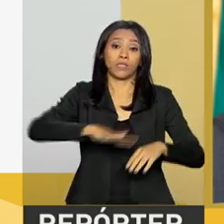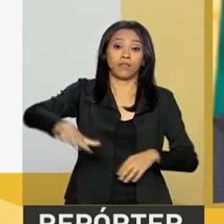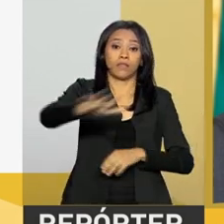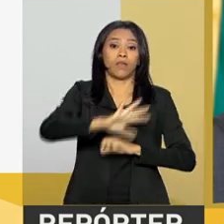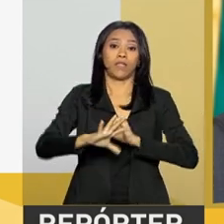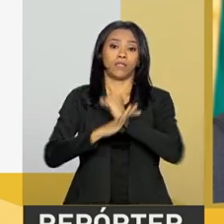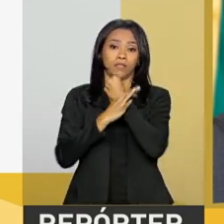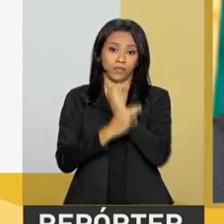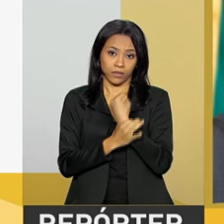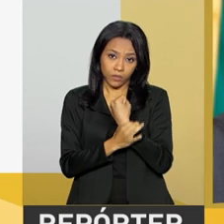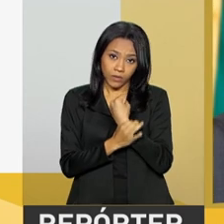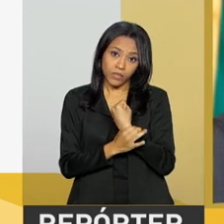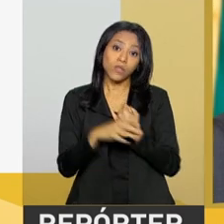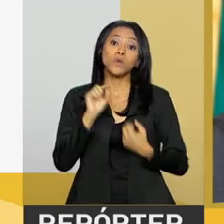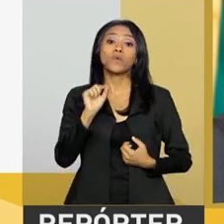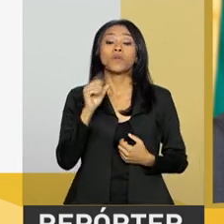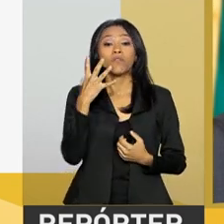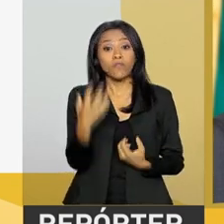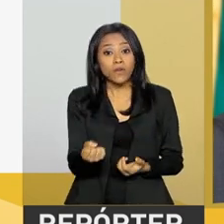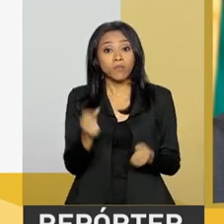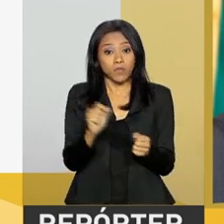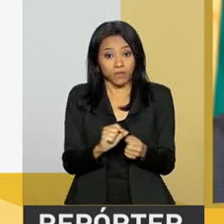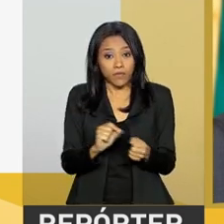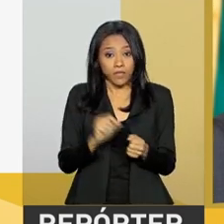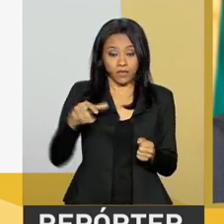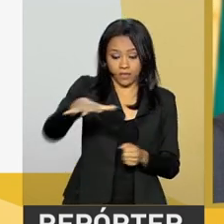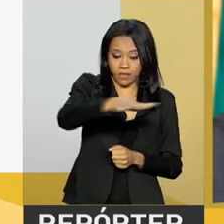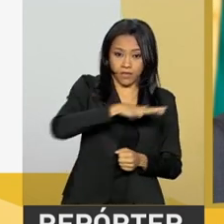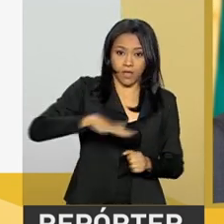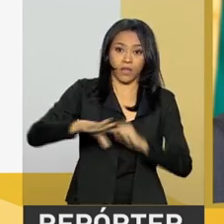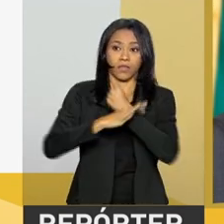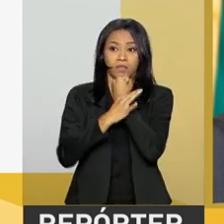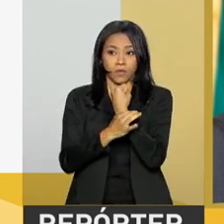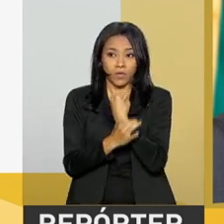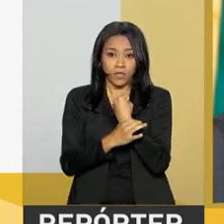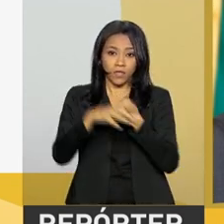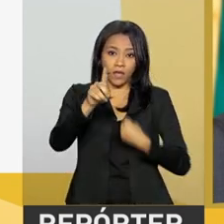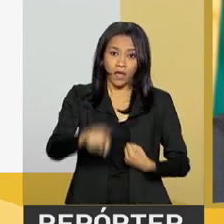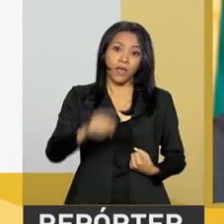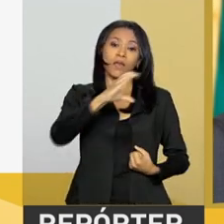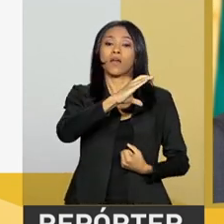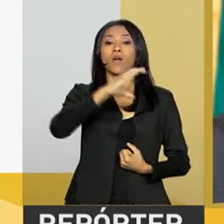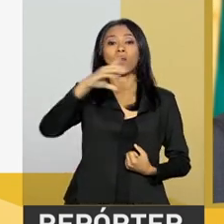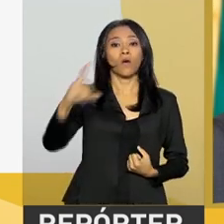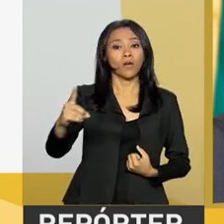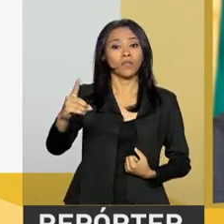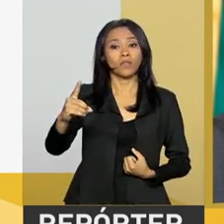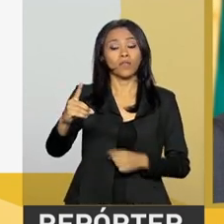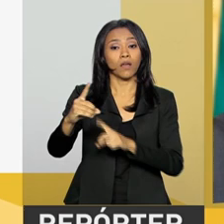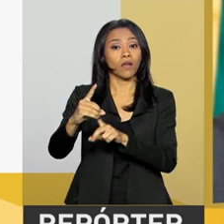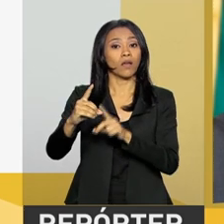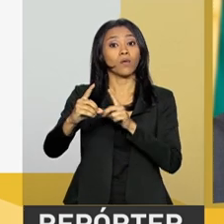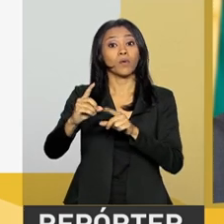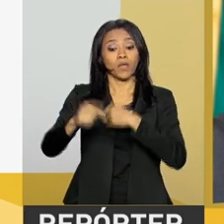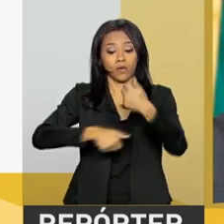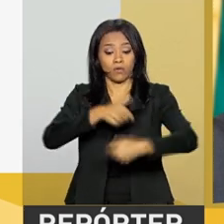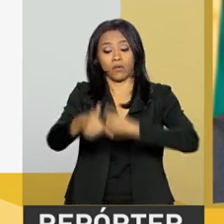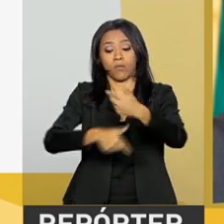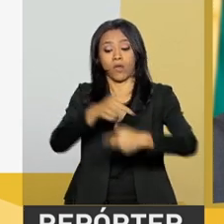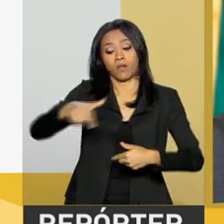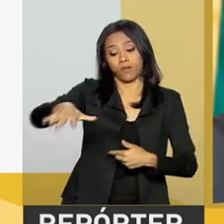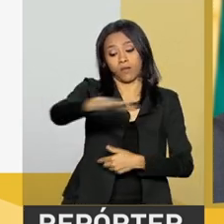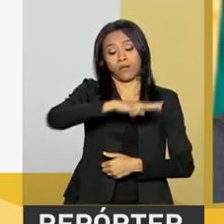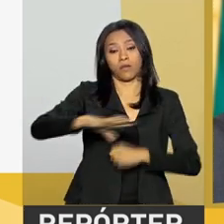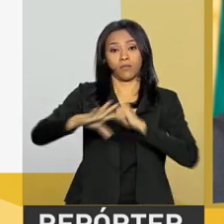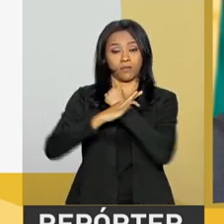nós vamos fazer o estudo do iseg perguntarem segurança pública é coordenar a ação de segurança pública do país o